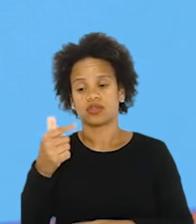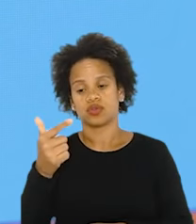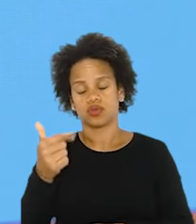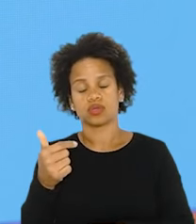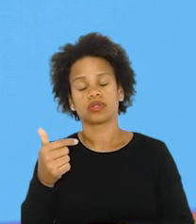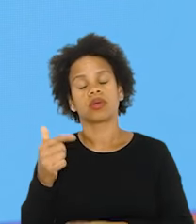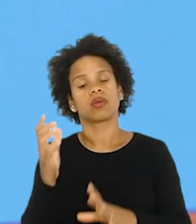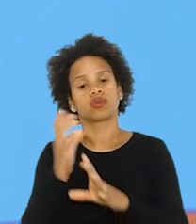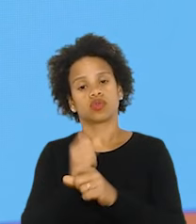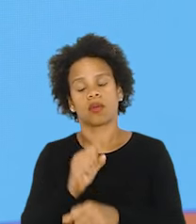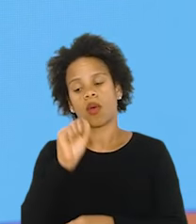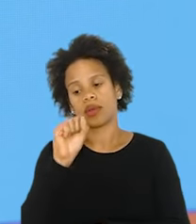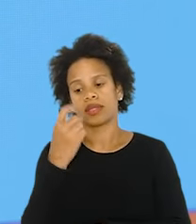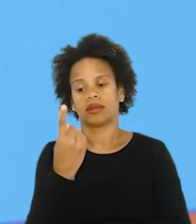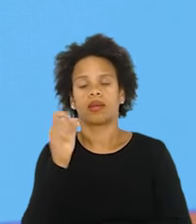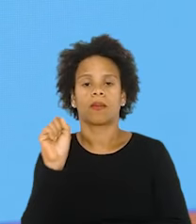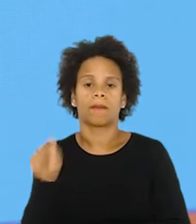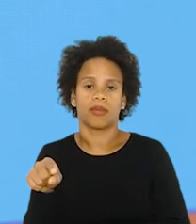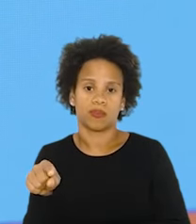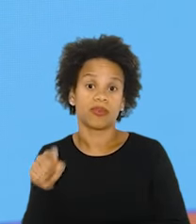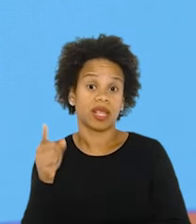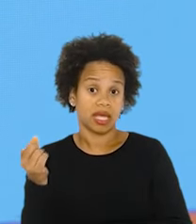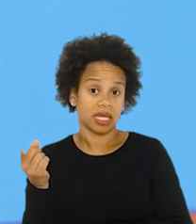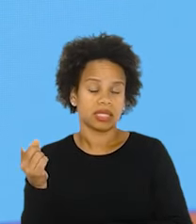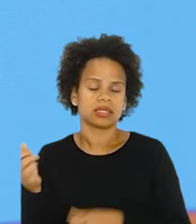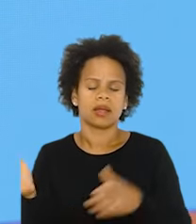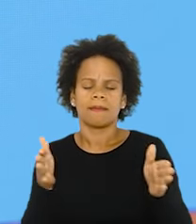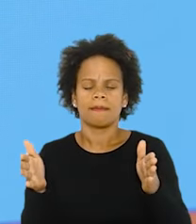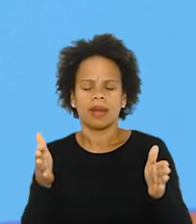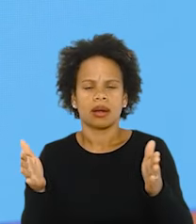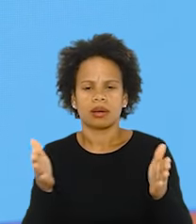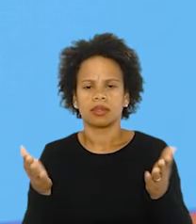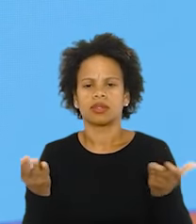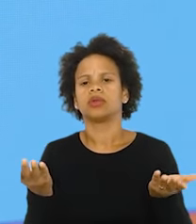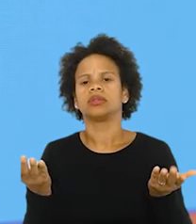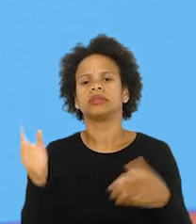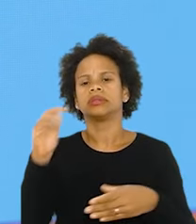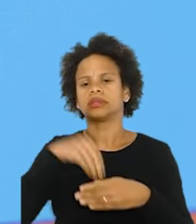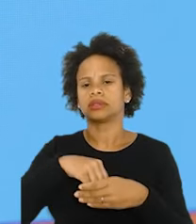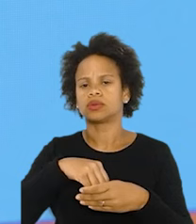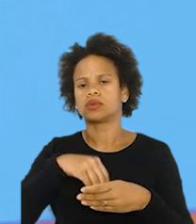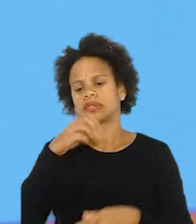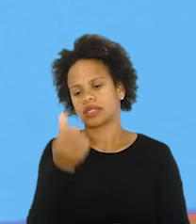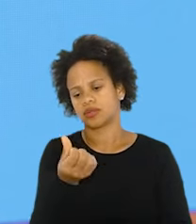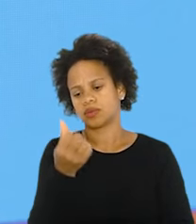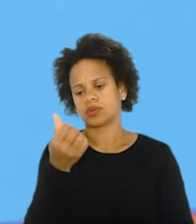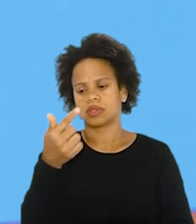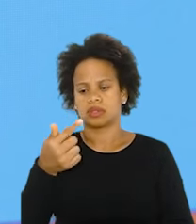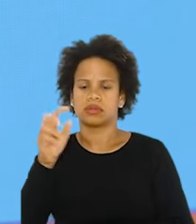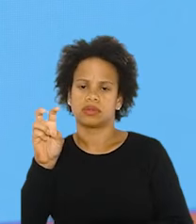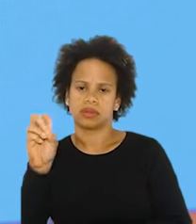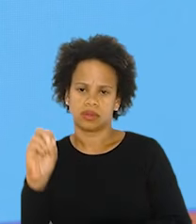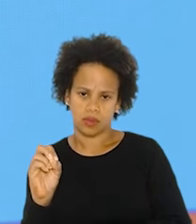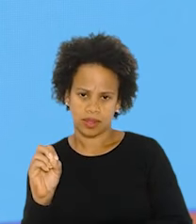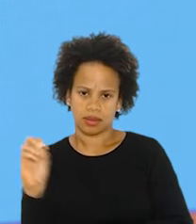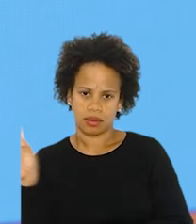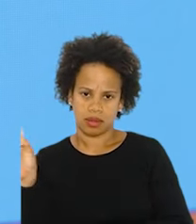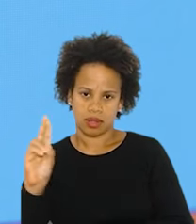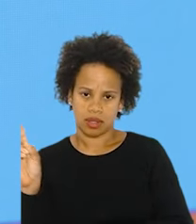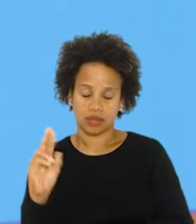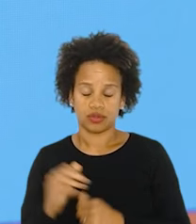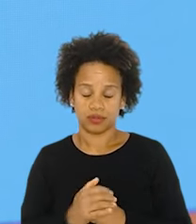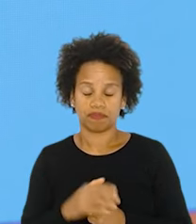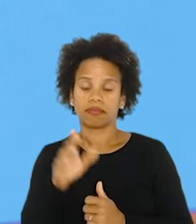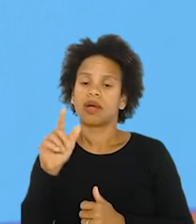81.000 no ano então é essa a referência esse parâmetro que o mei tem dentro do mês 6750 agora como o